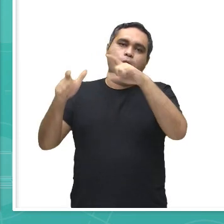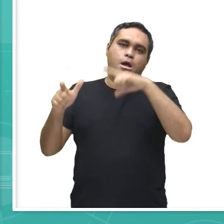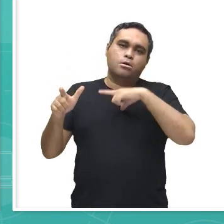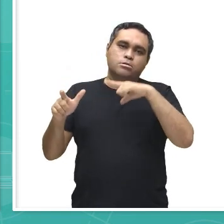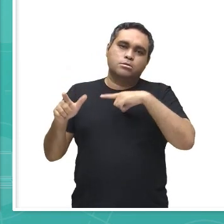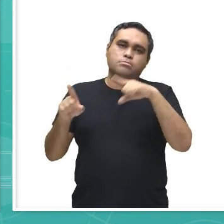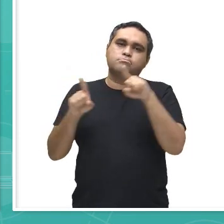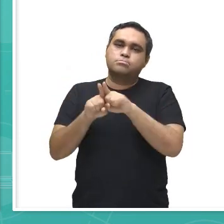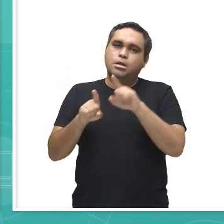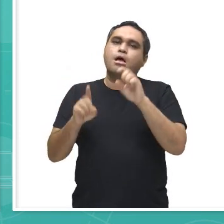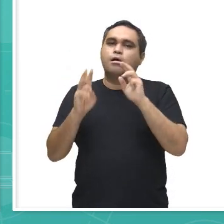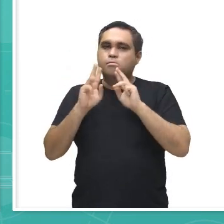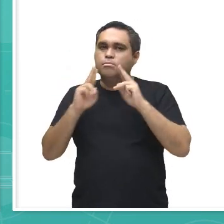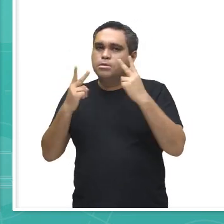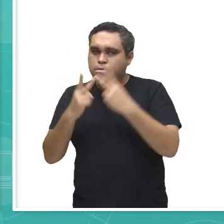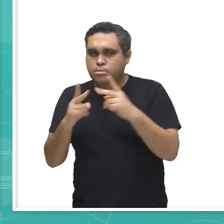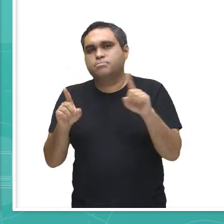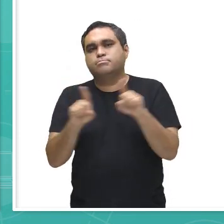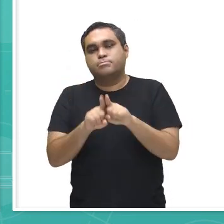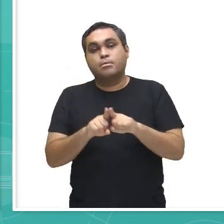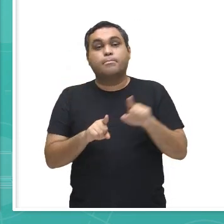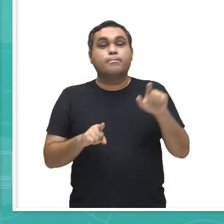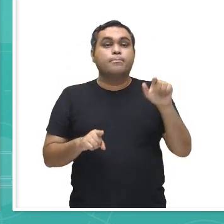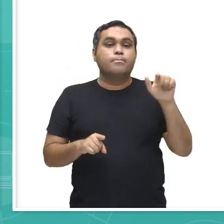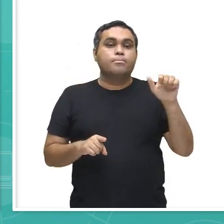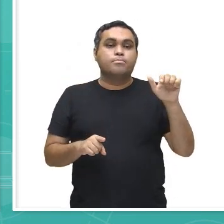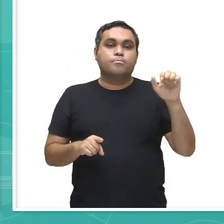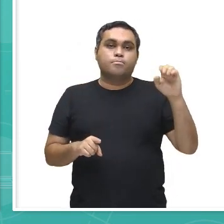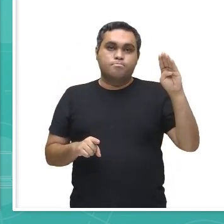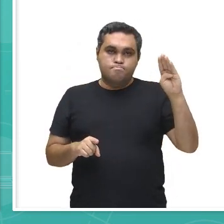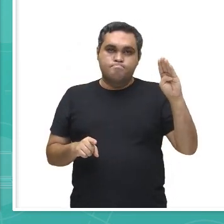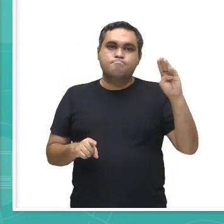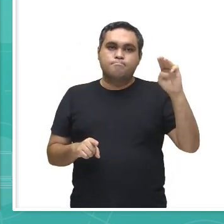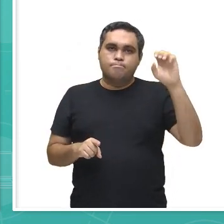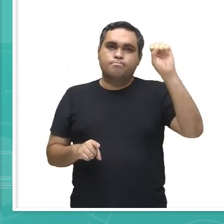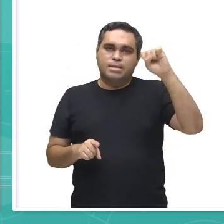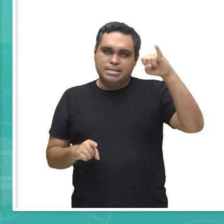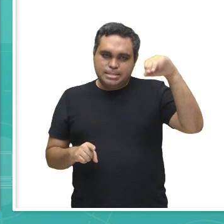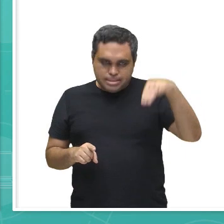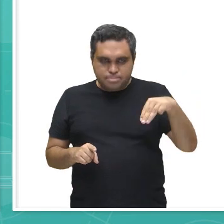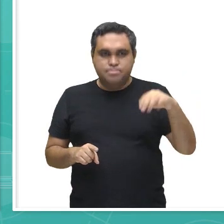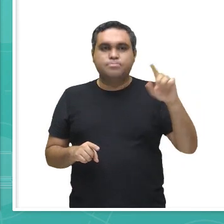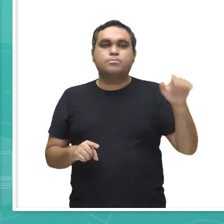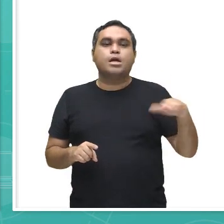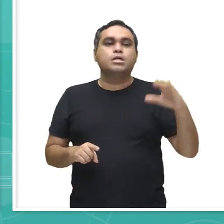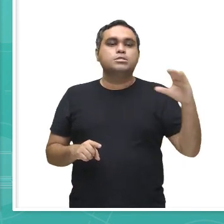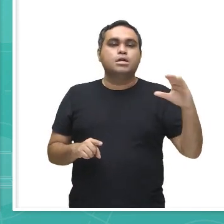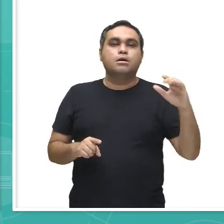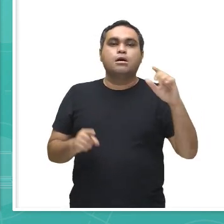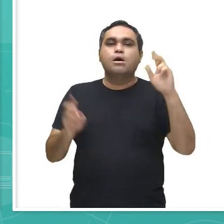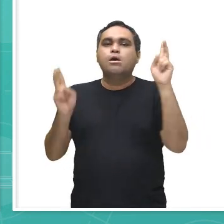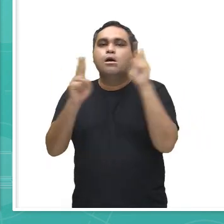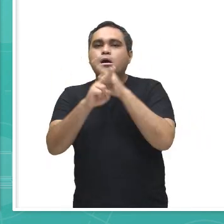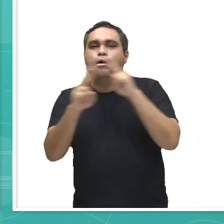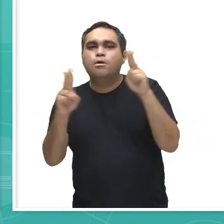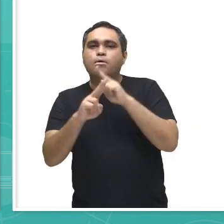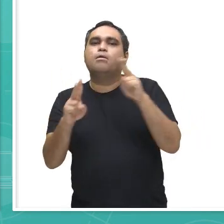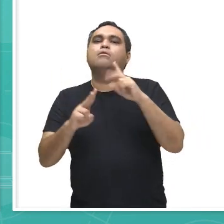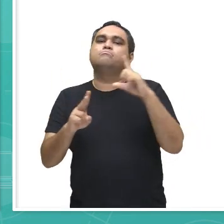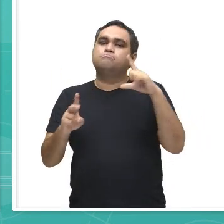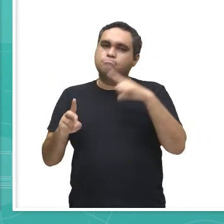O ar também. Ele tem as definições de matéria, né? Ele tem massa e ocupa lugar no